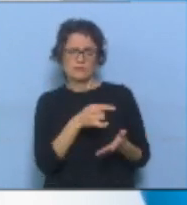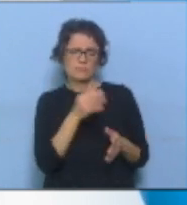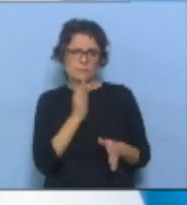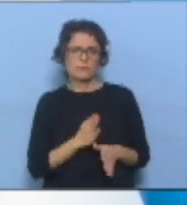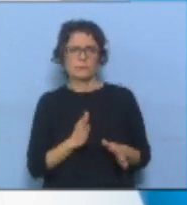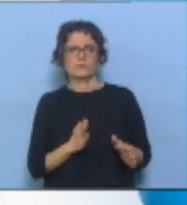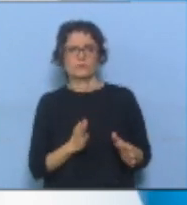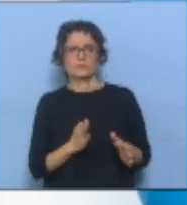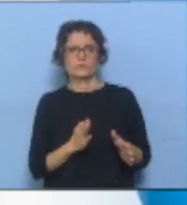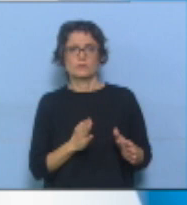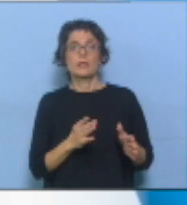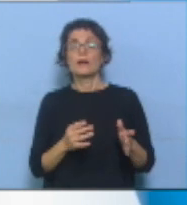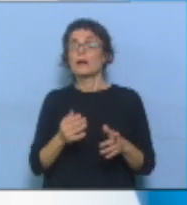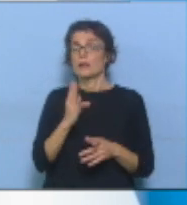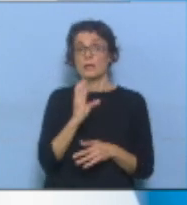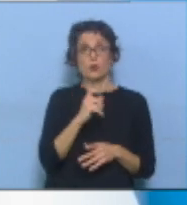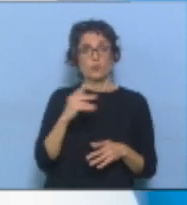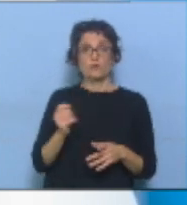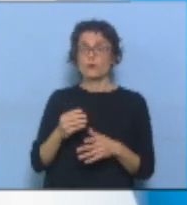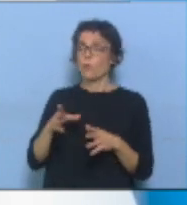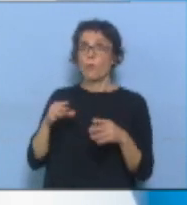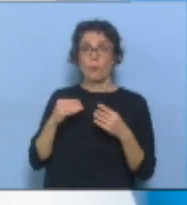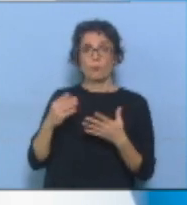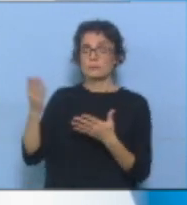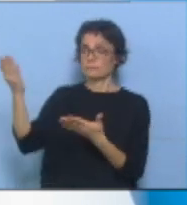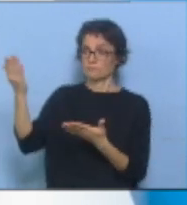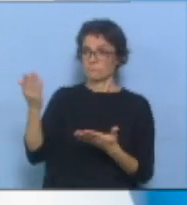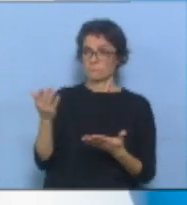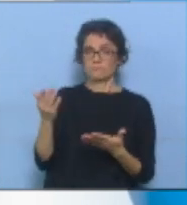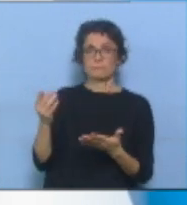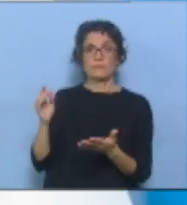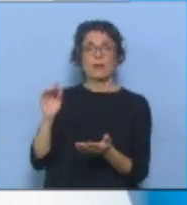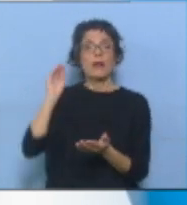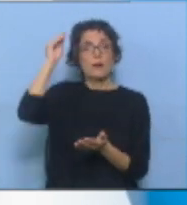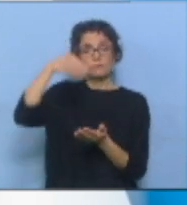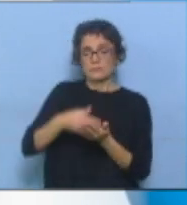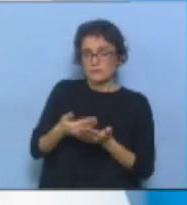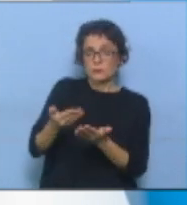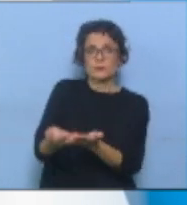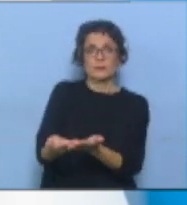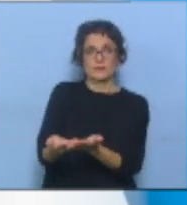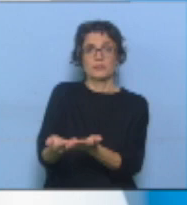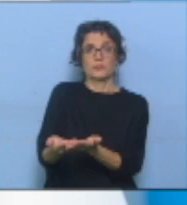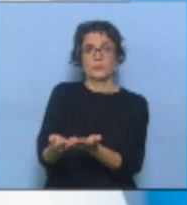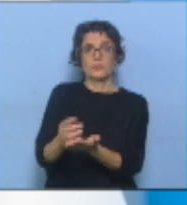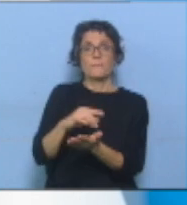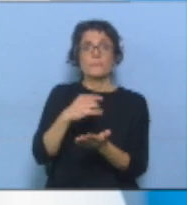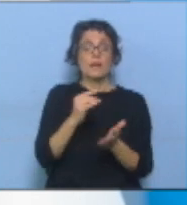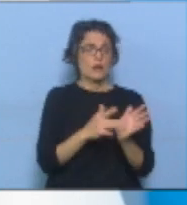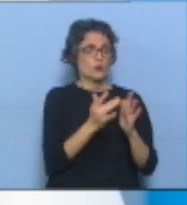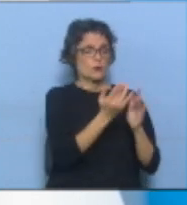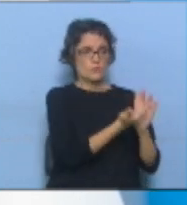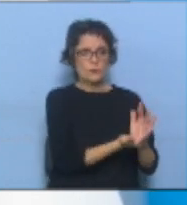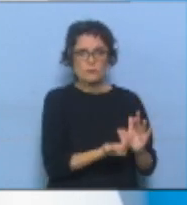João deixou então que ele se aproximasse, e logo que Jesus foi batizado, saiu da água. Então abriram-se